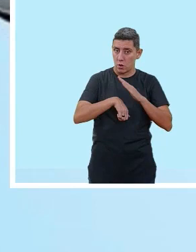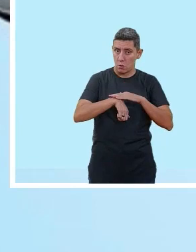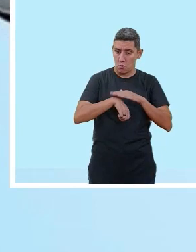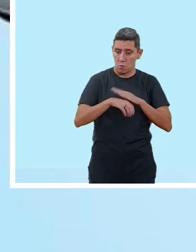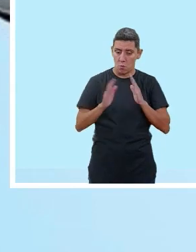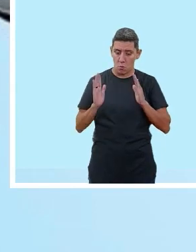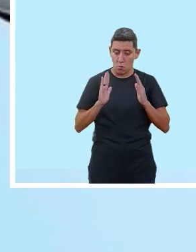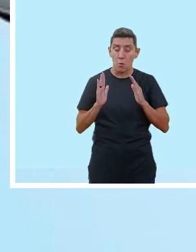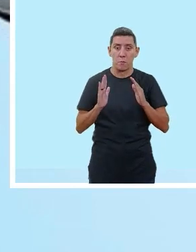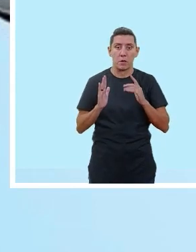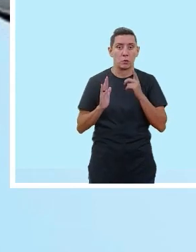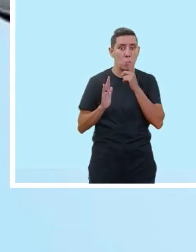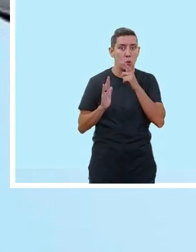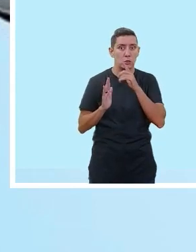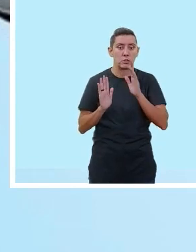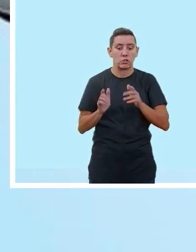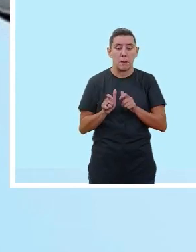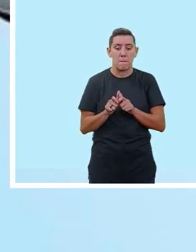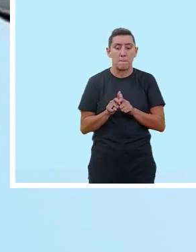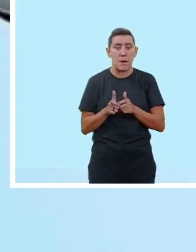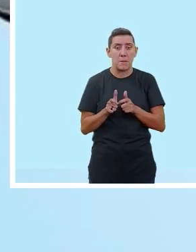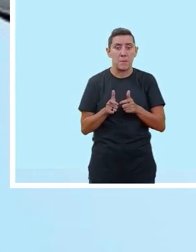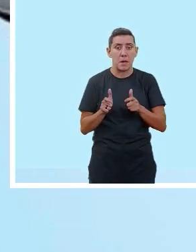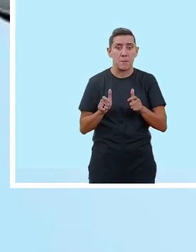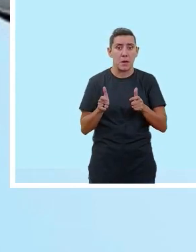né? E com isso você tem uma